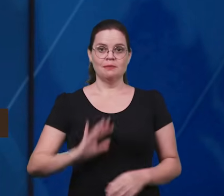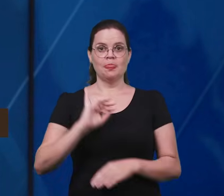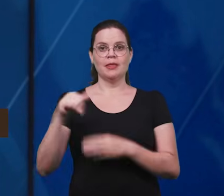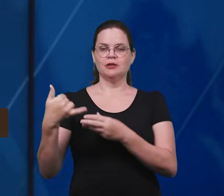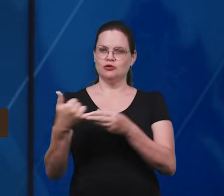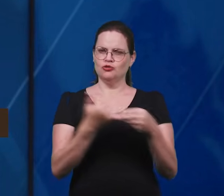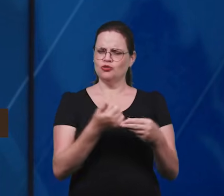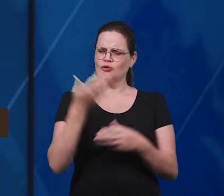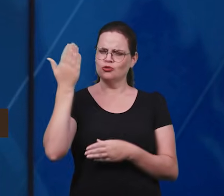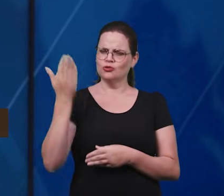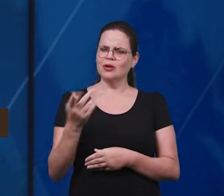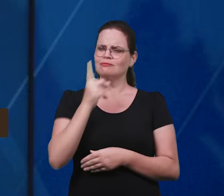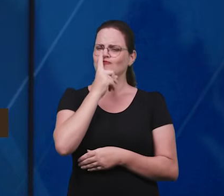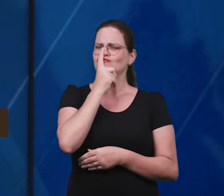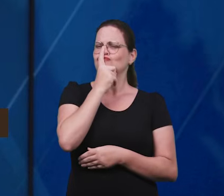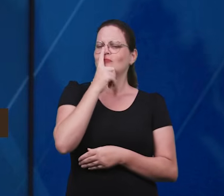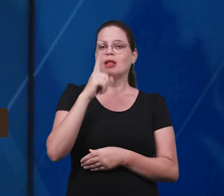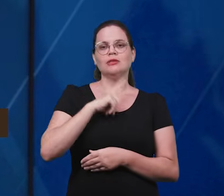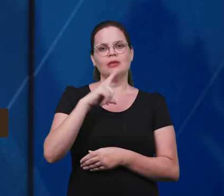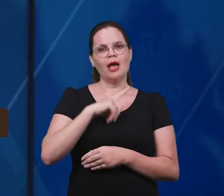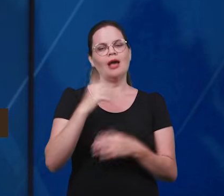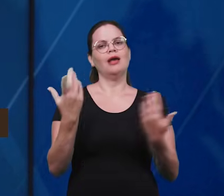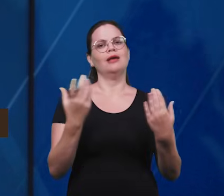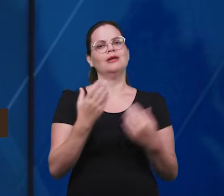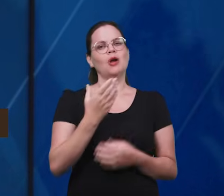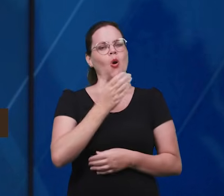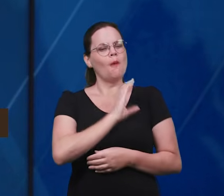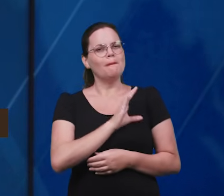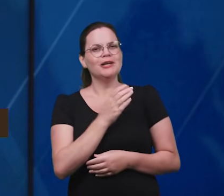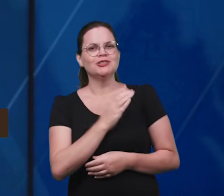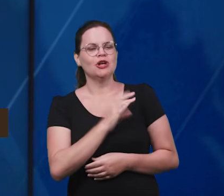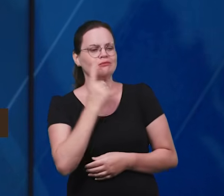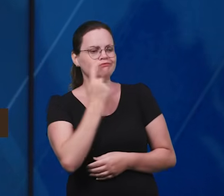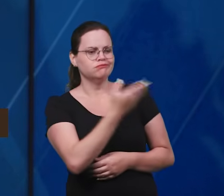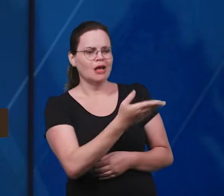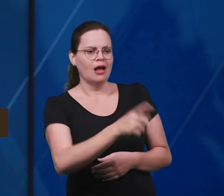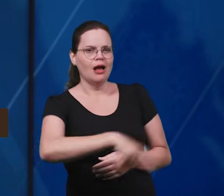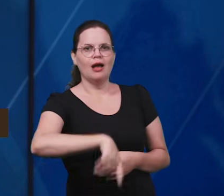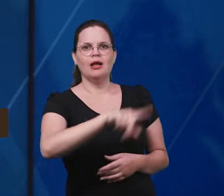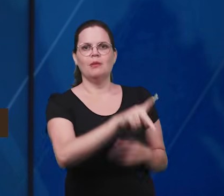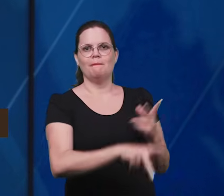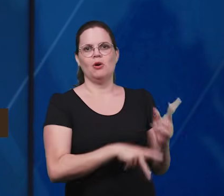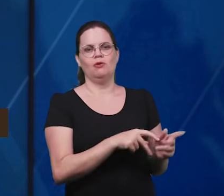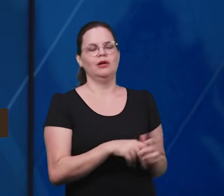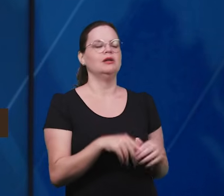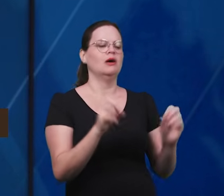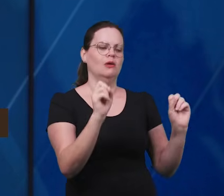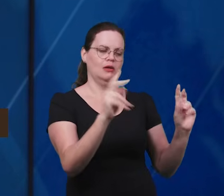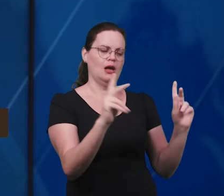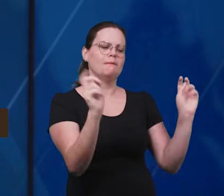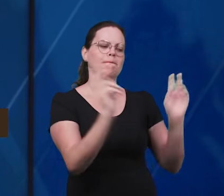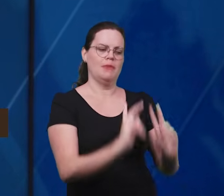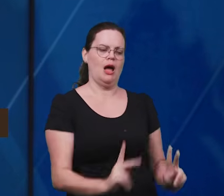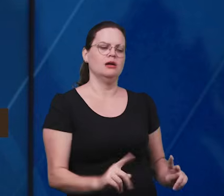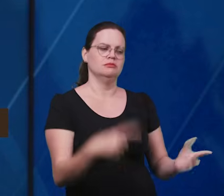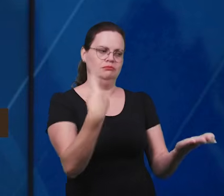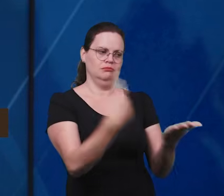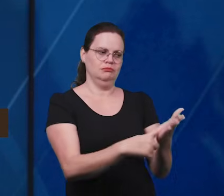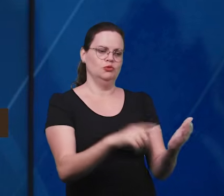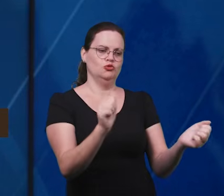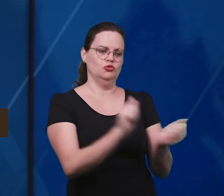Josué, movido de íntima compaixão pelo que vira naquele povo, fez logo um concerto de paz com